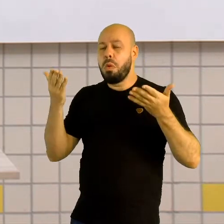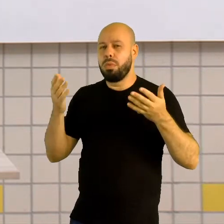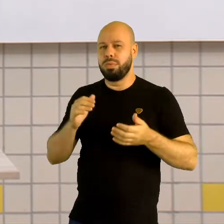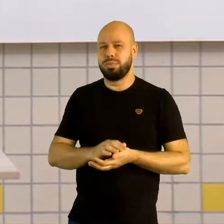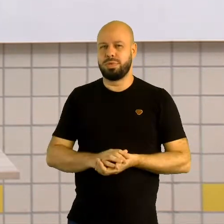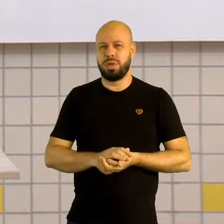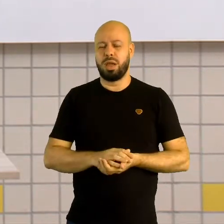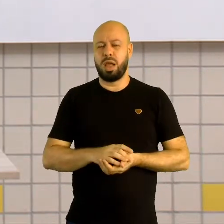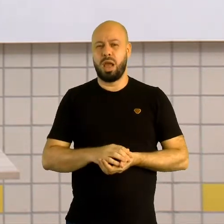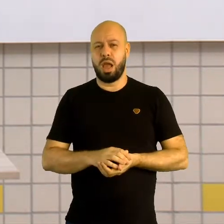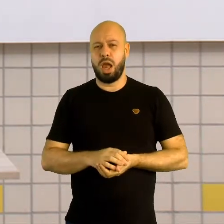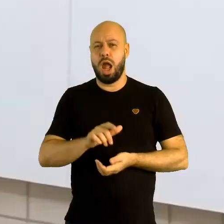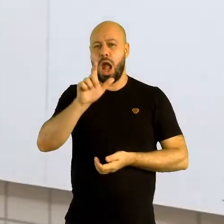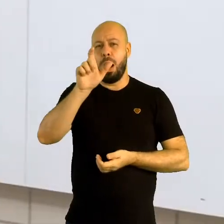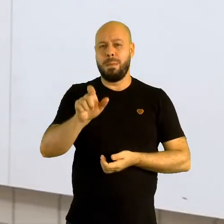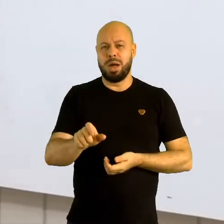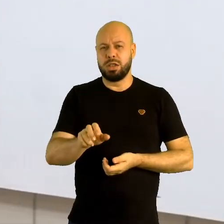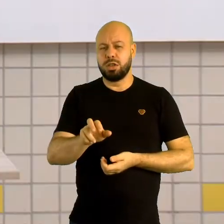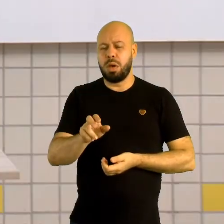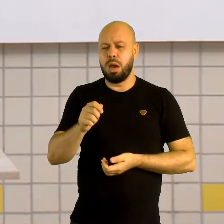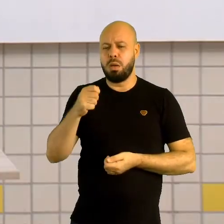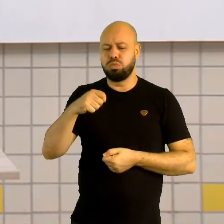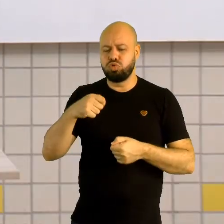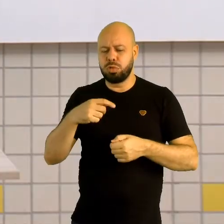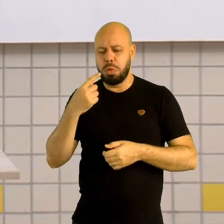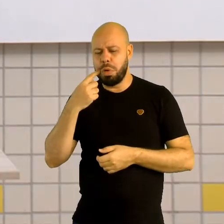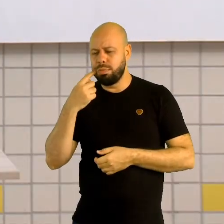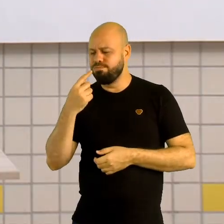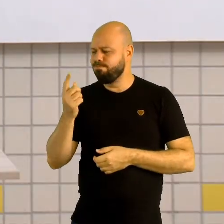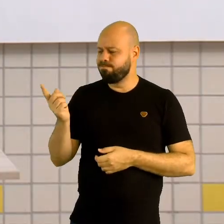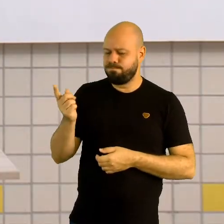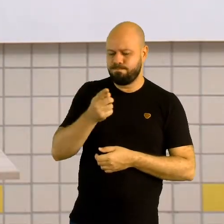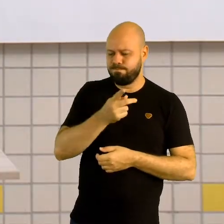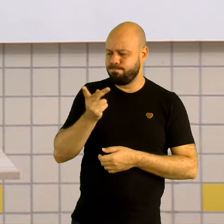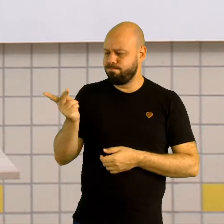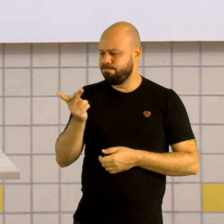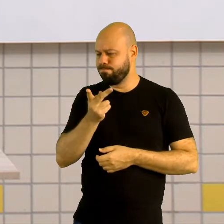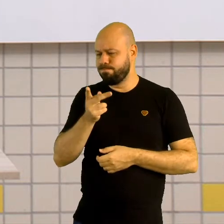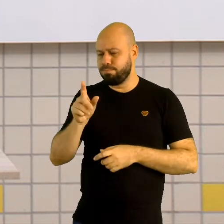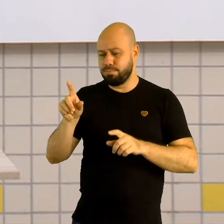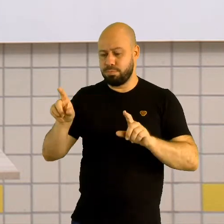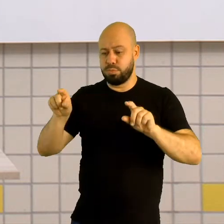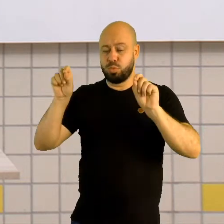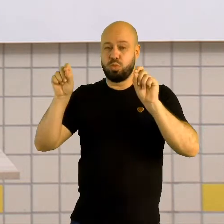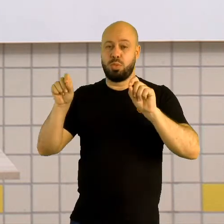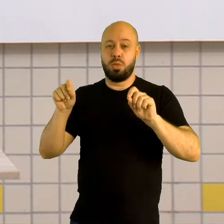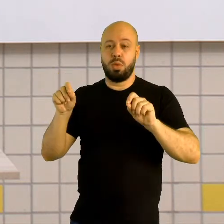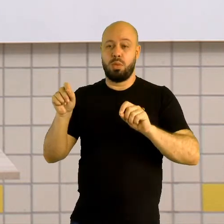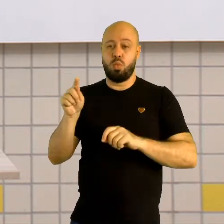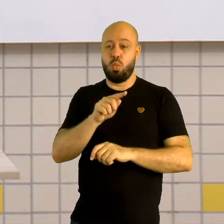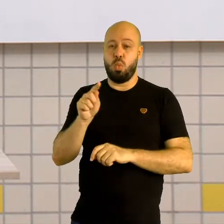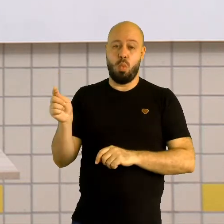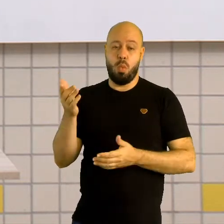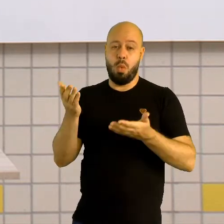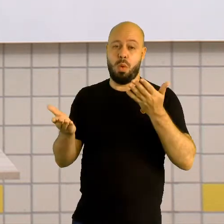uma frase mais específica, eu posso fazer isso aqui.